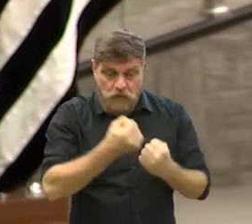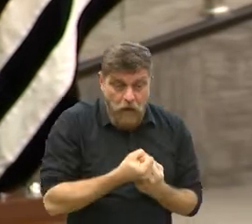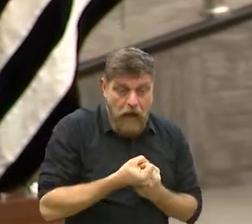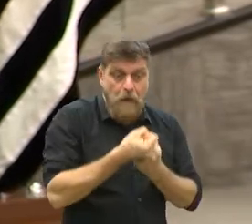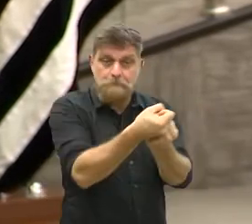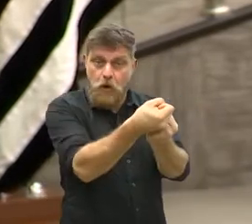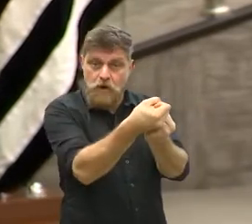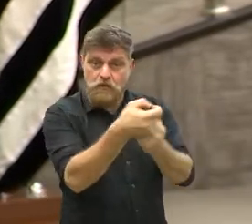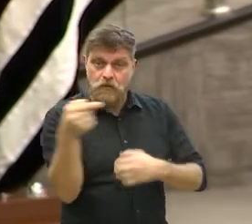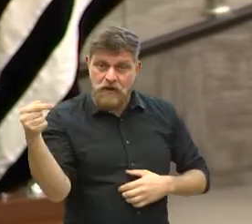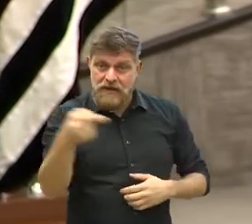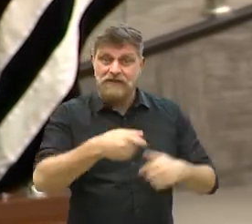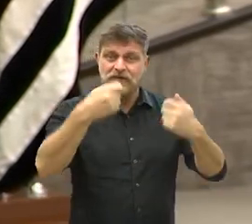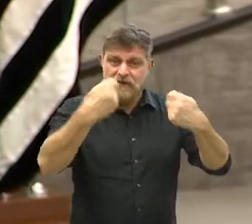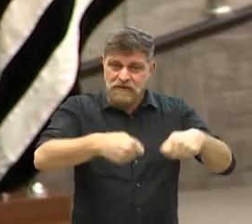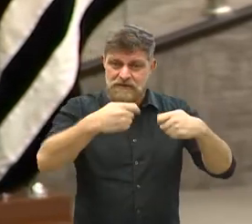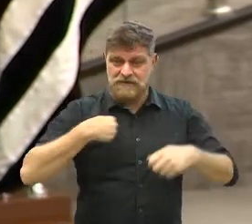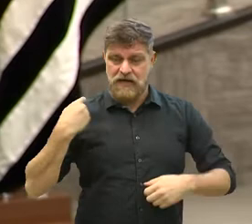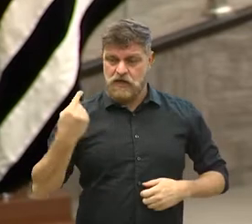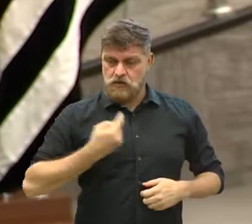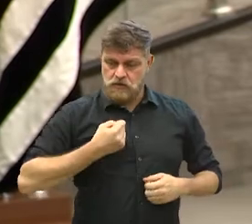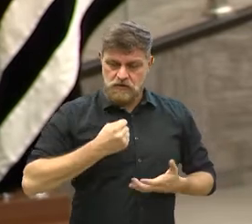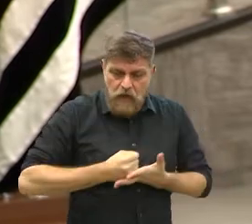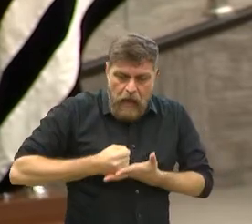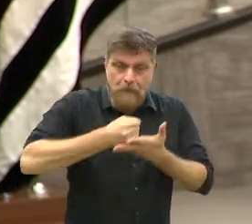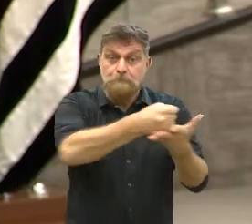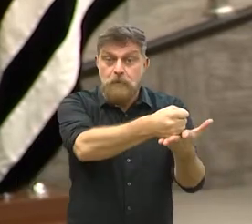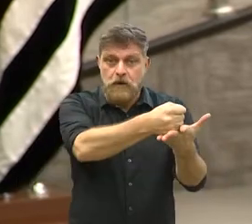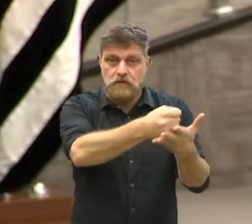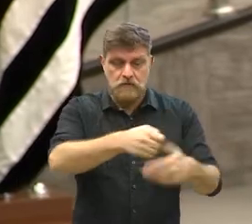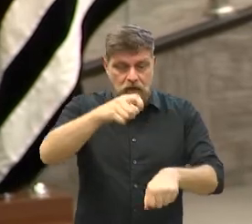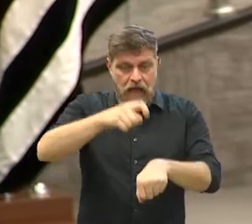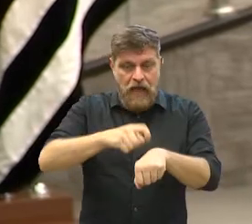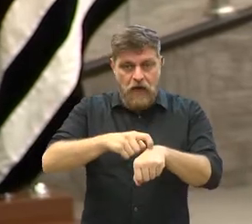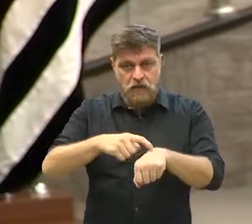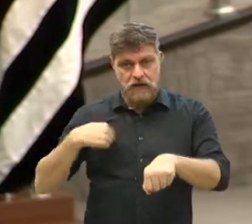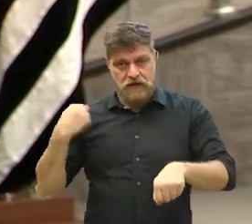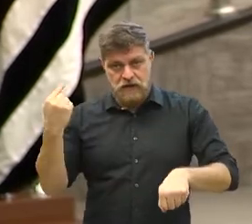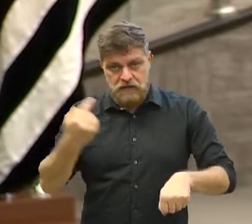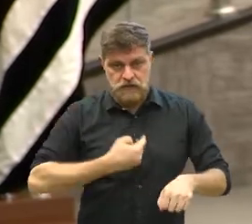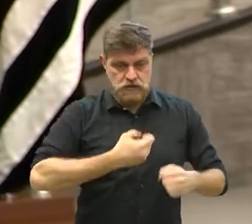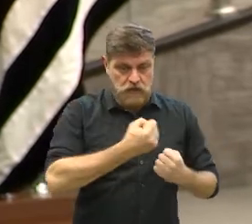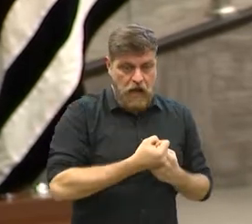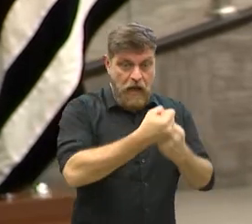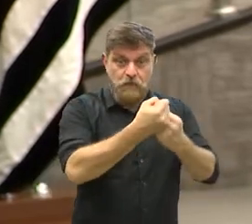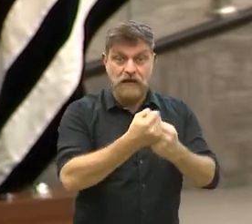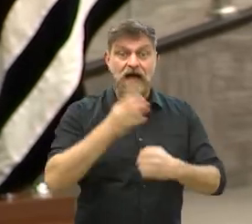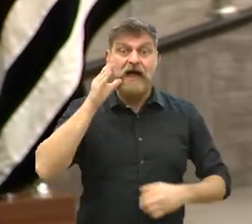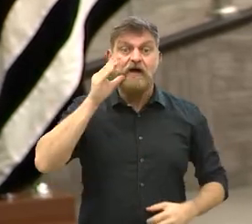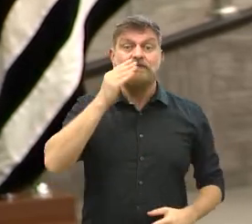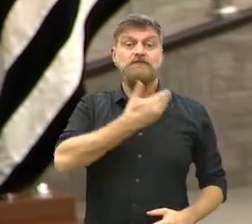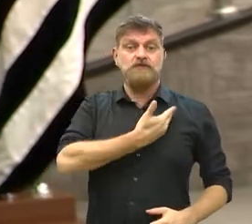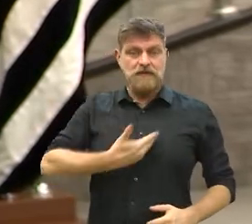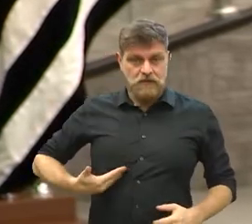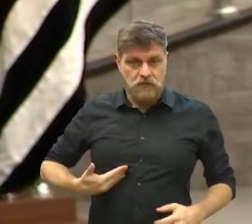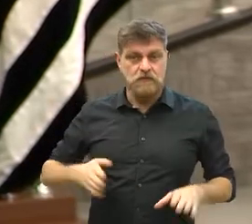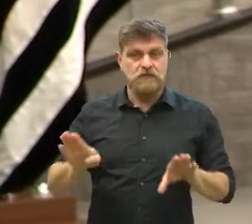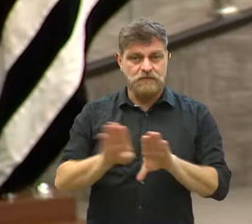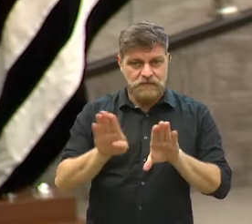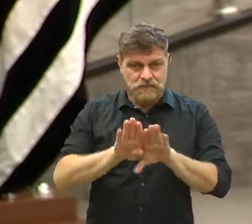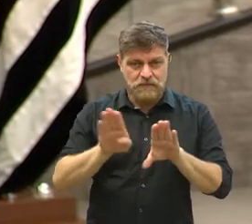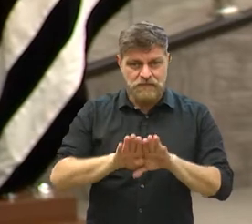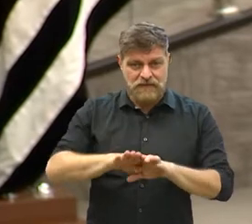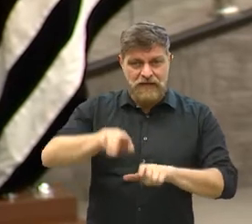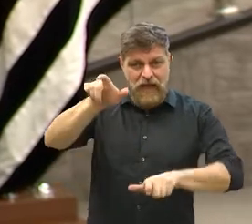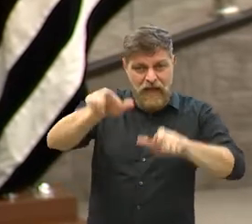precisam de suporte eles vão precisar de todo nosso apoio é um momento da gente apoiar os servidores públicos